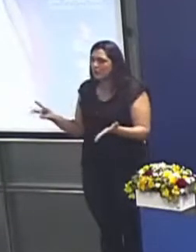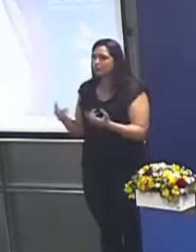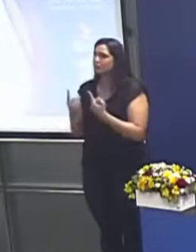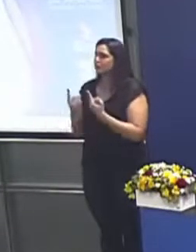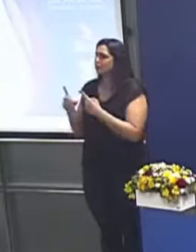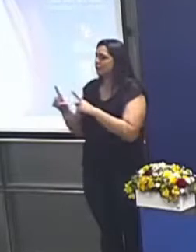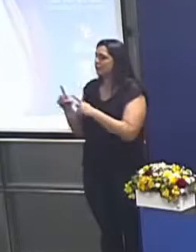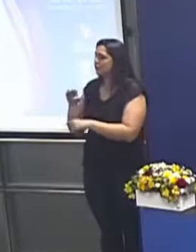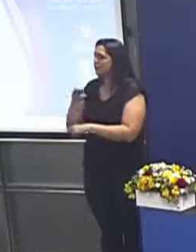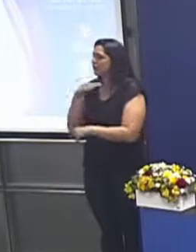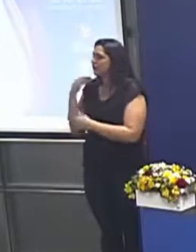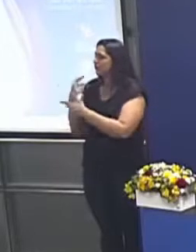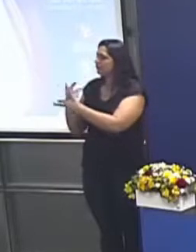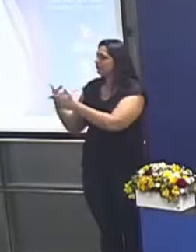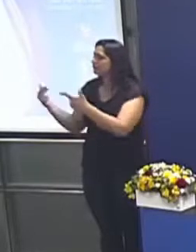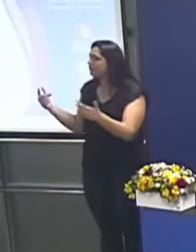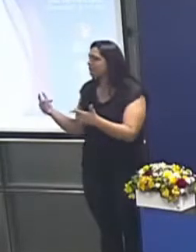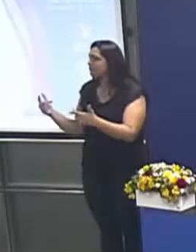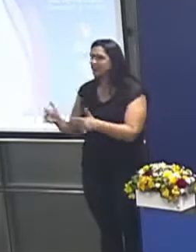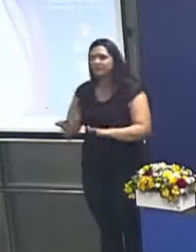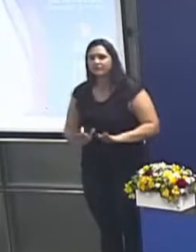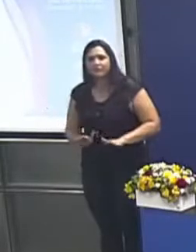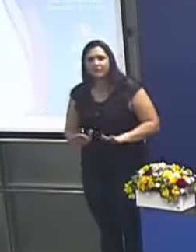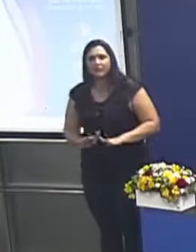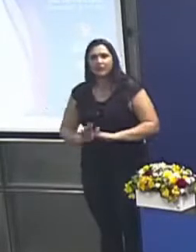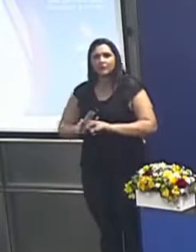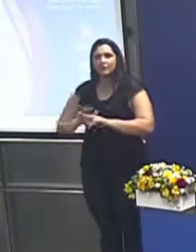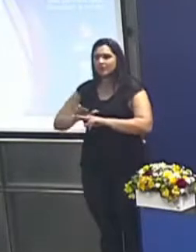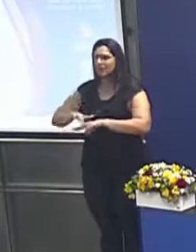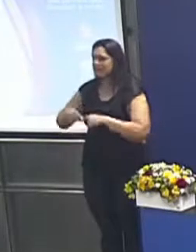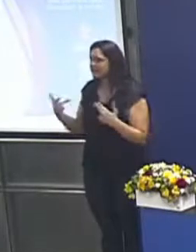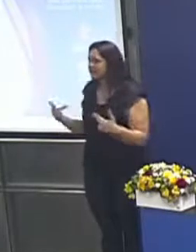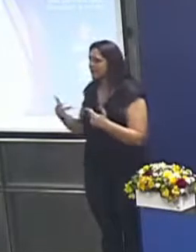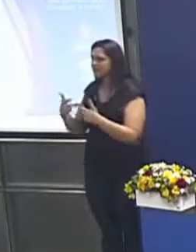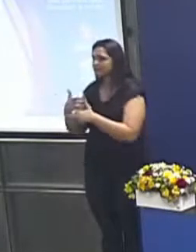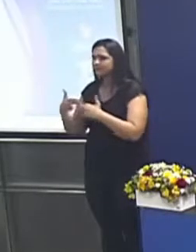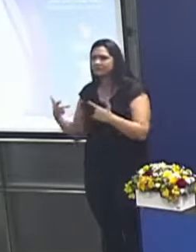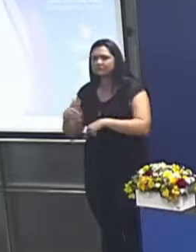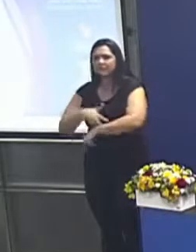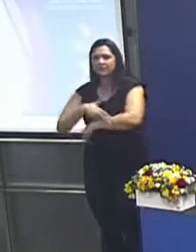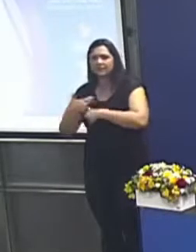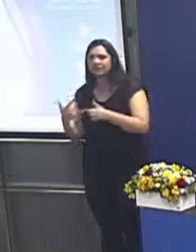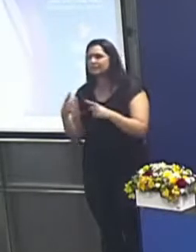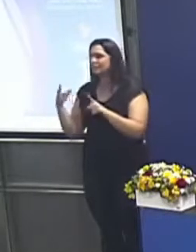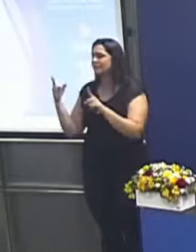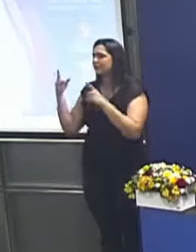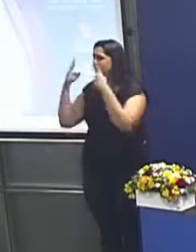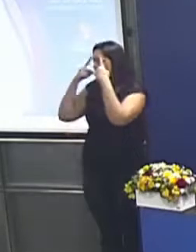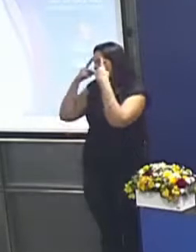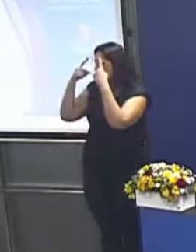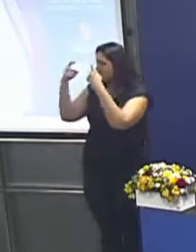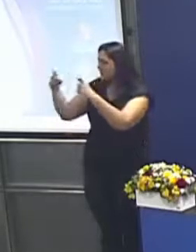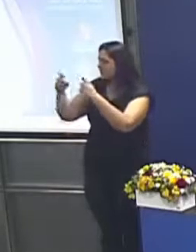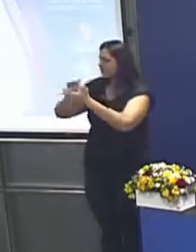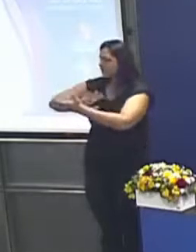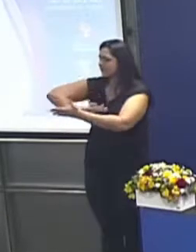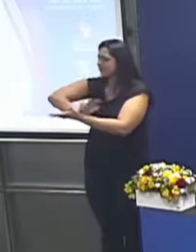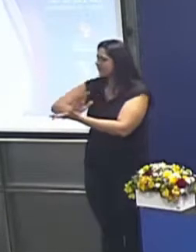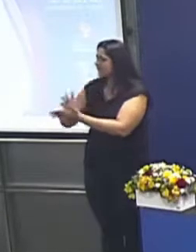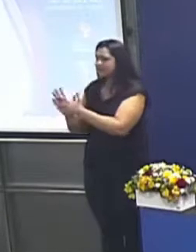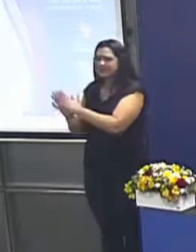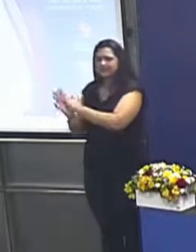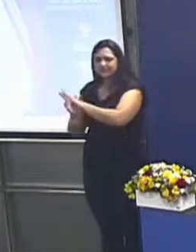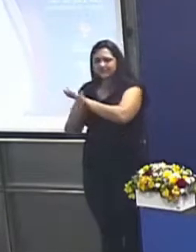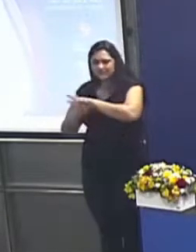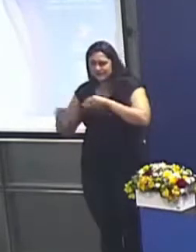contra as ações de morte, contra a fome, contra os racismos, contra toda forma de violência e discriminação.